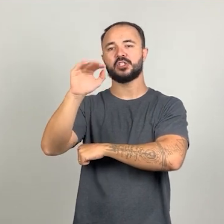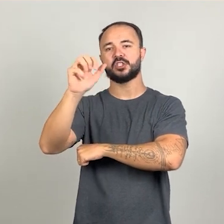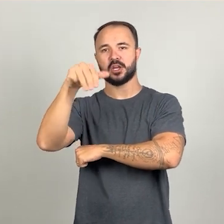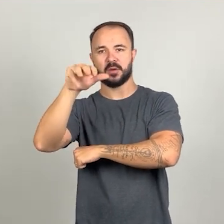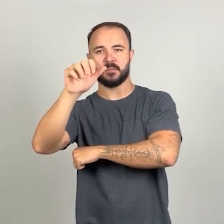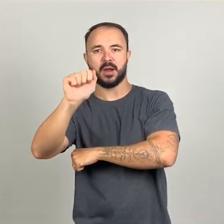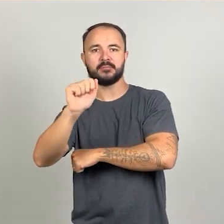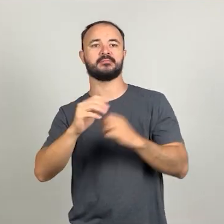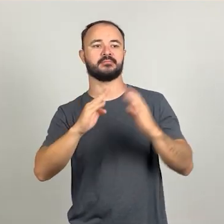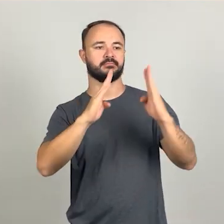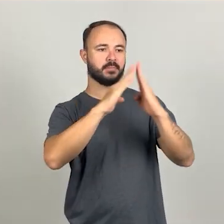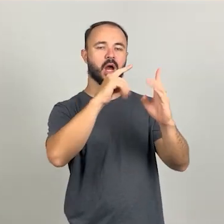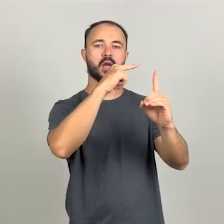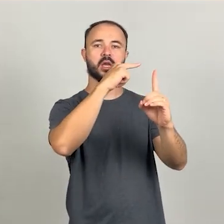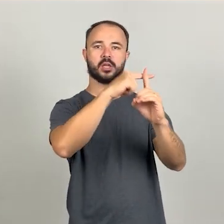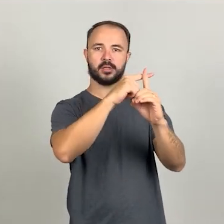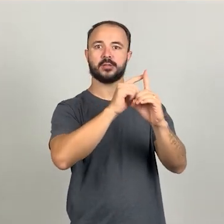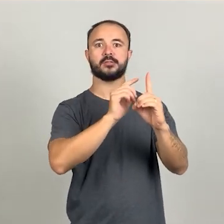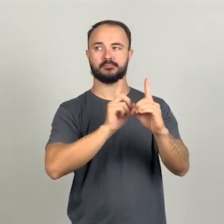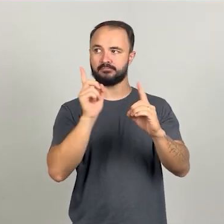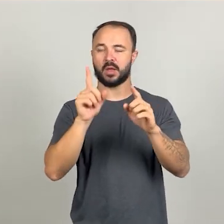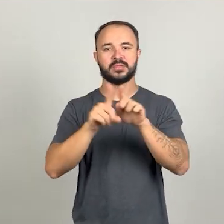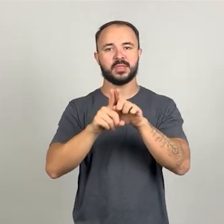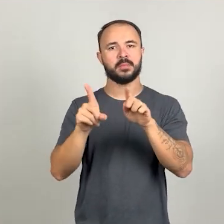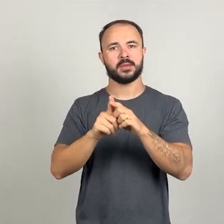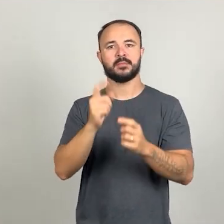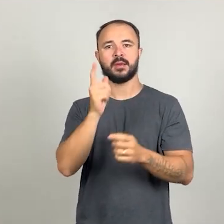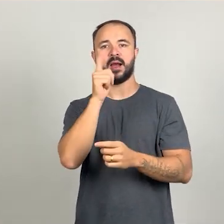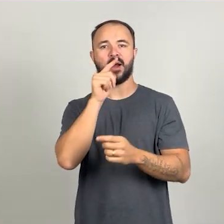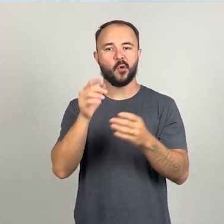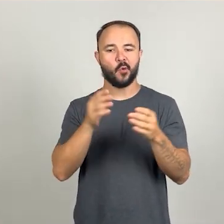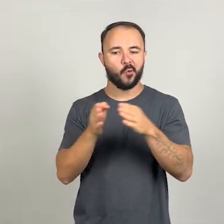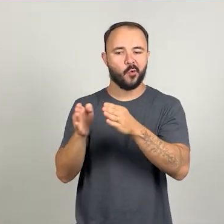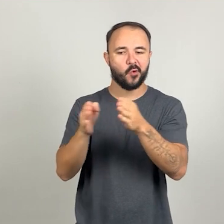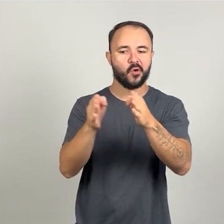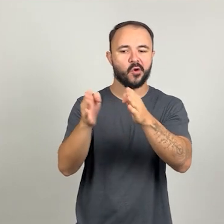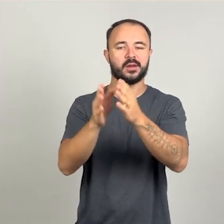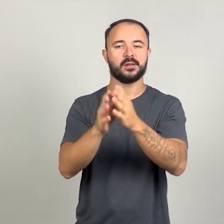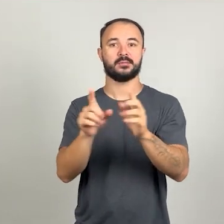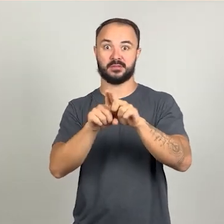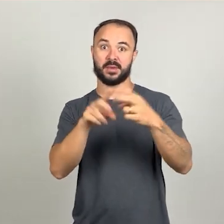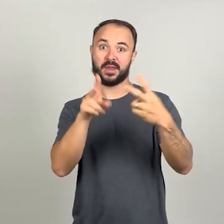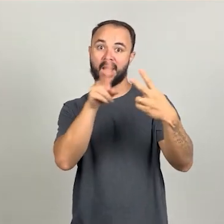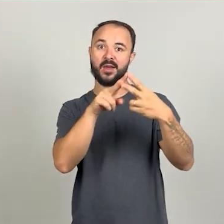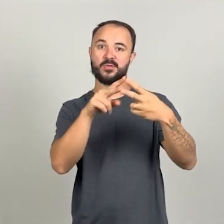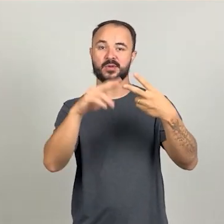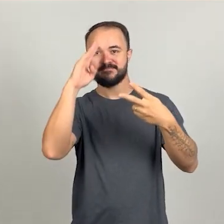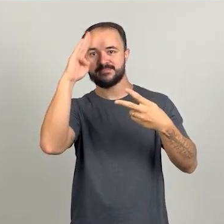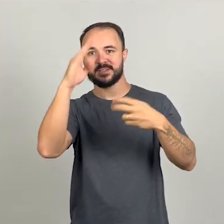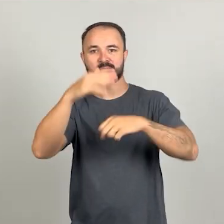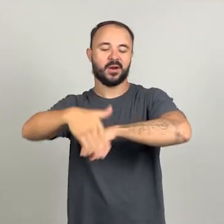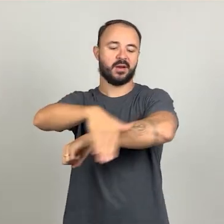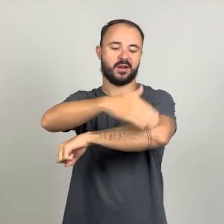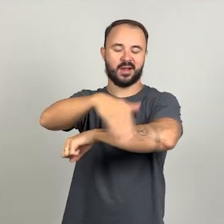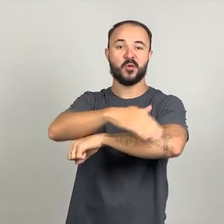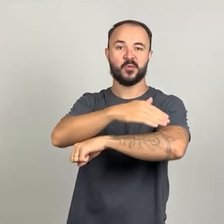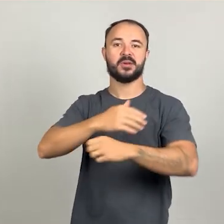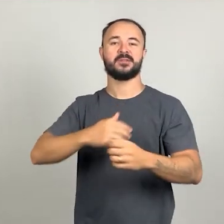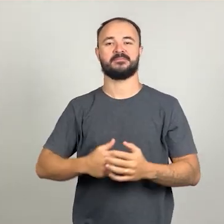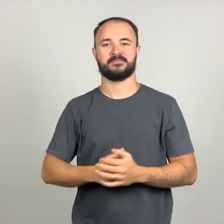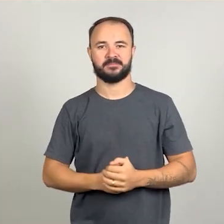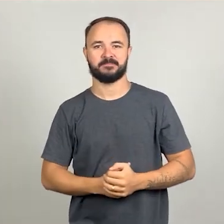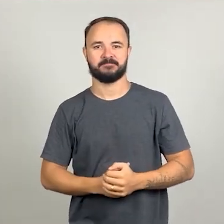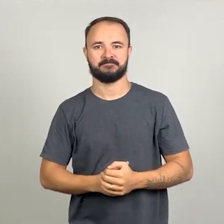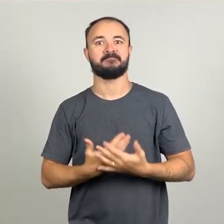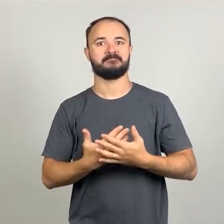de Fátima, ao fundo o Rio Tocantins, e as duas avenidas, Dorival Pinheiro de Souza e Getúlio Vargas,